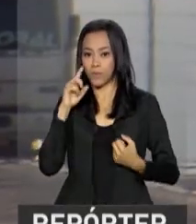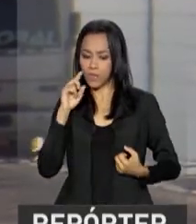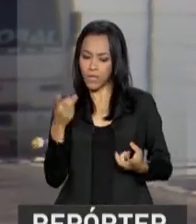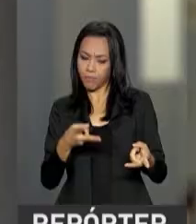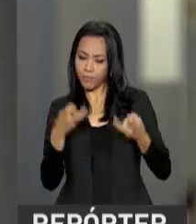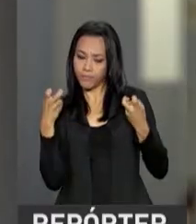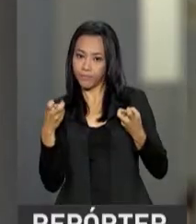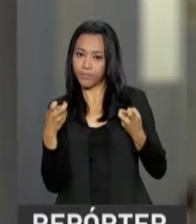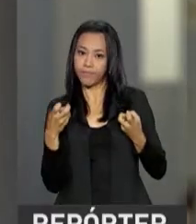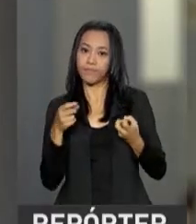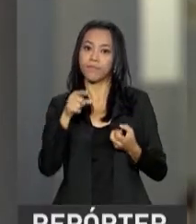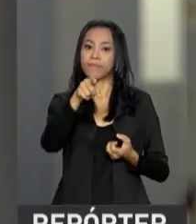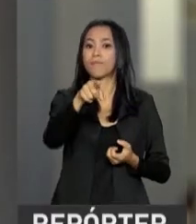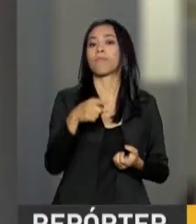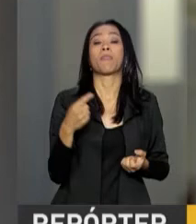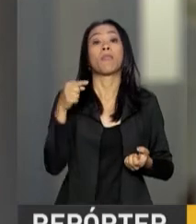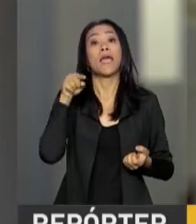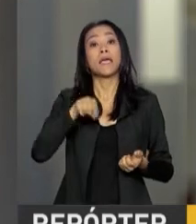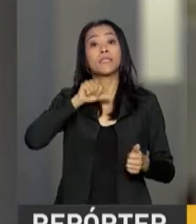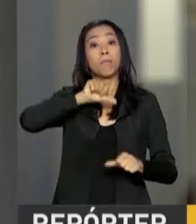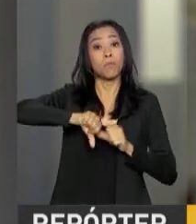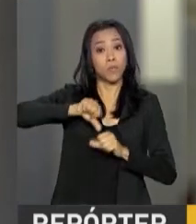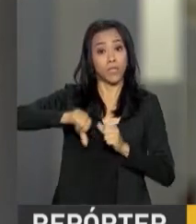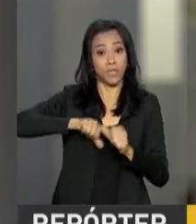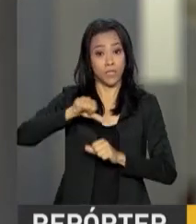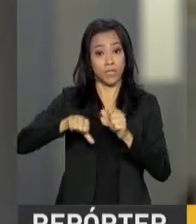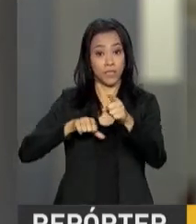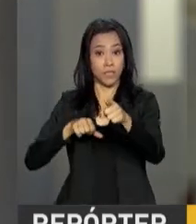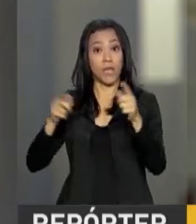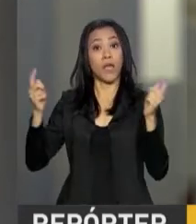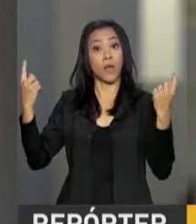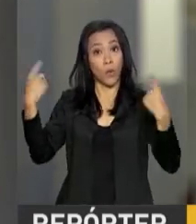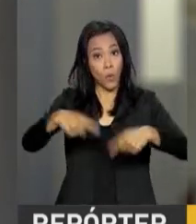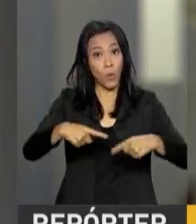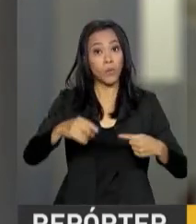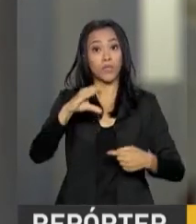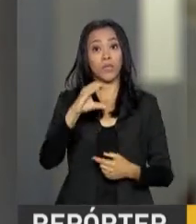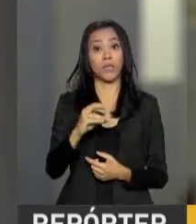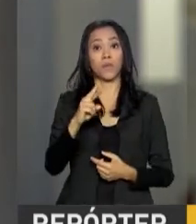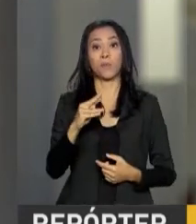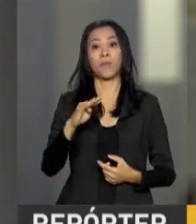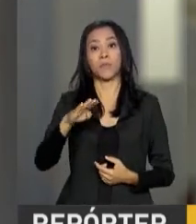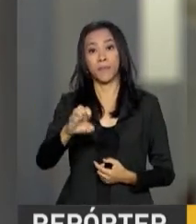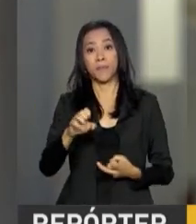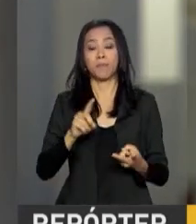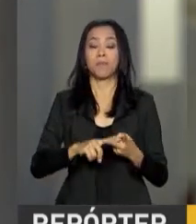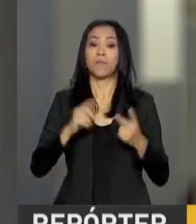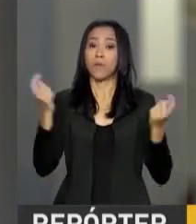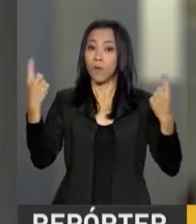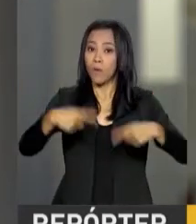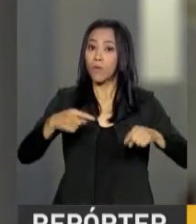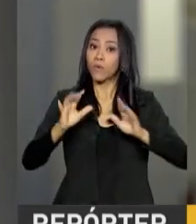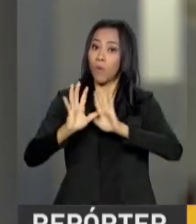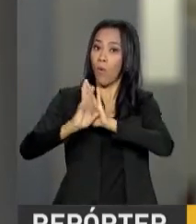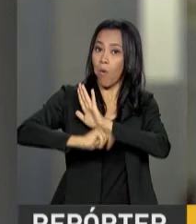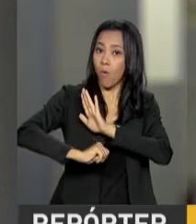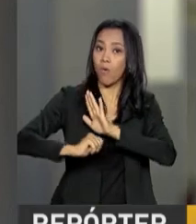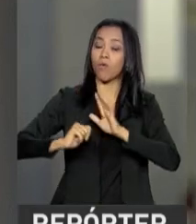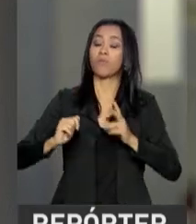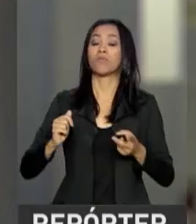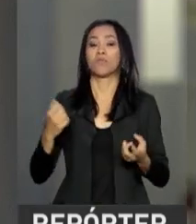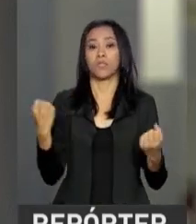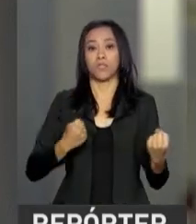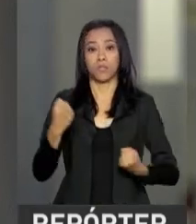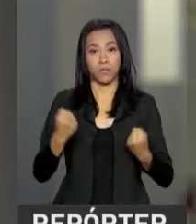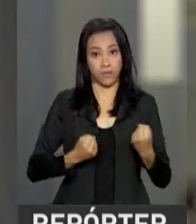veículos é essência dessa mudança é o combate ao crime o combate ao furto de automóveis o combate ao roubo de automóveis